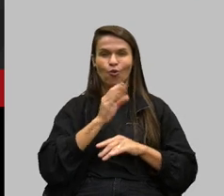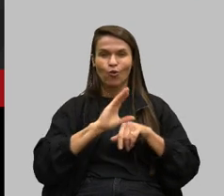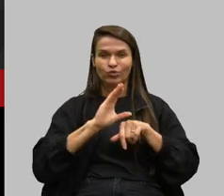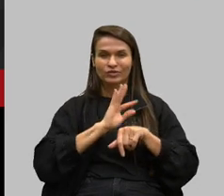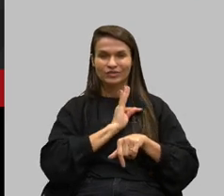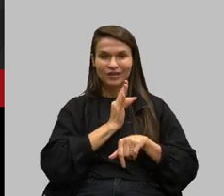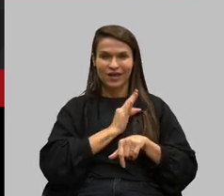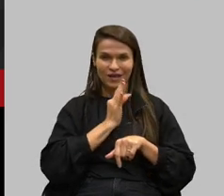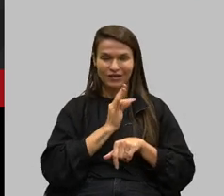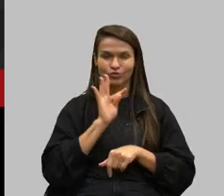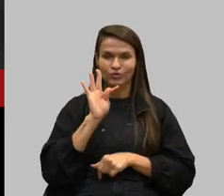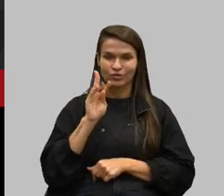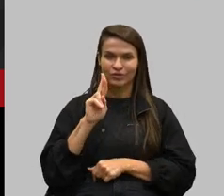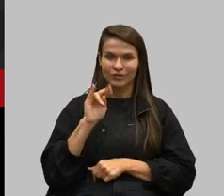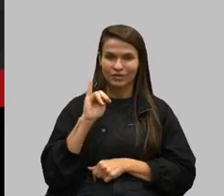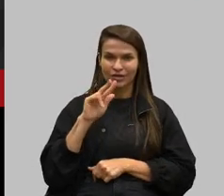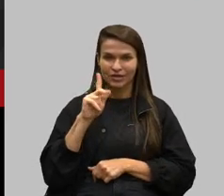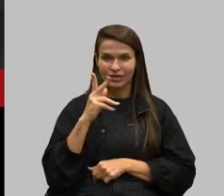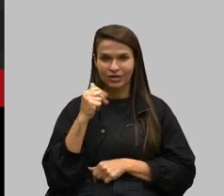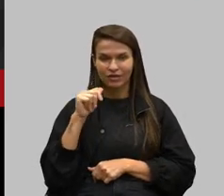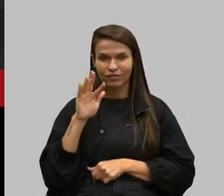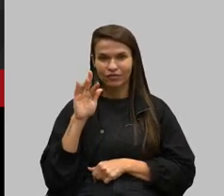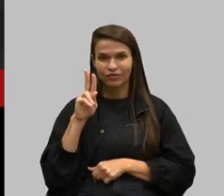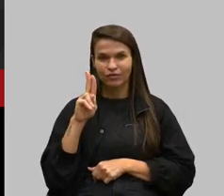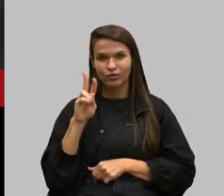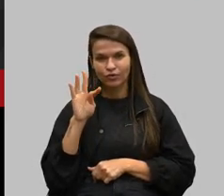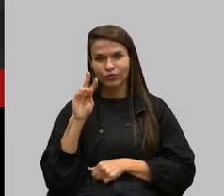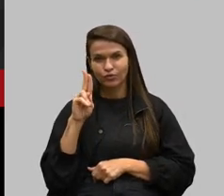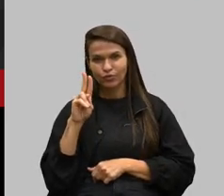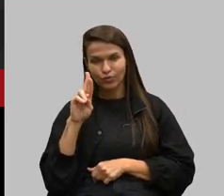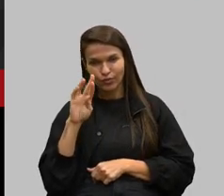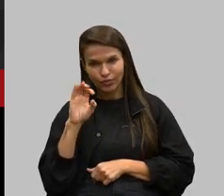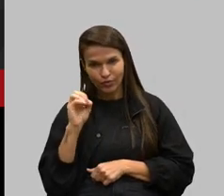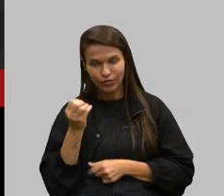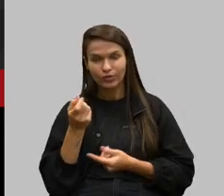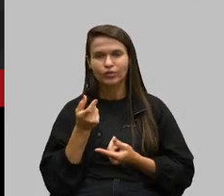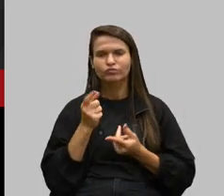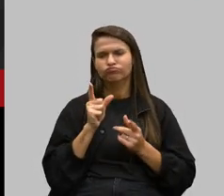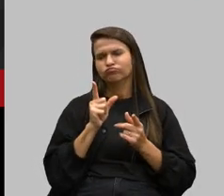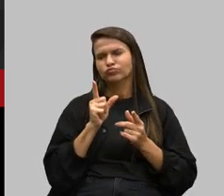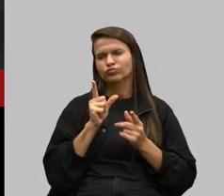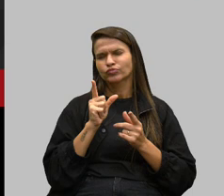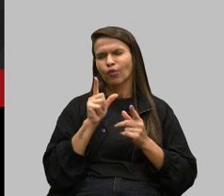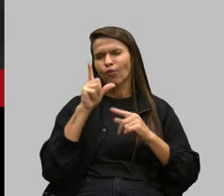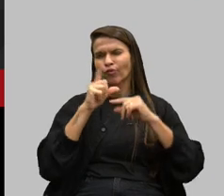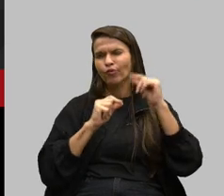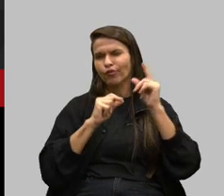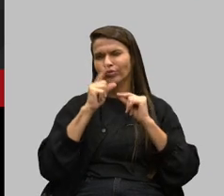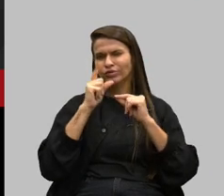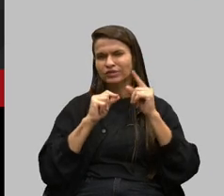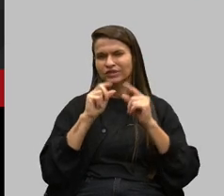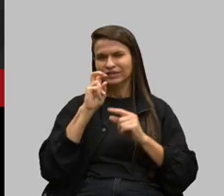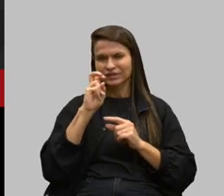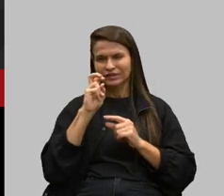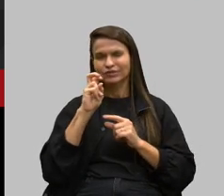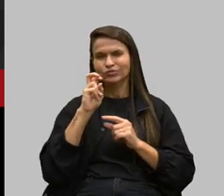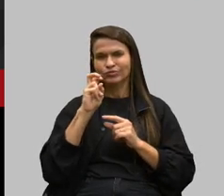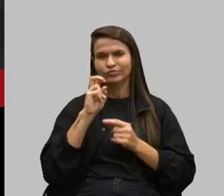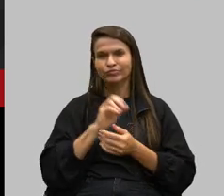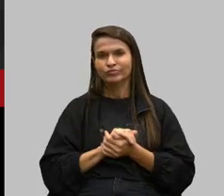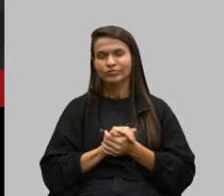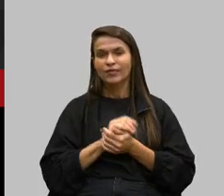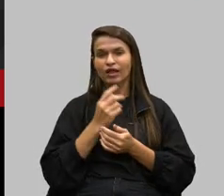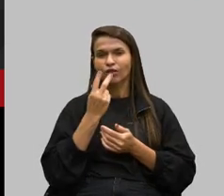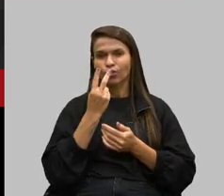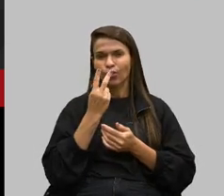futuro e no caso do cinco estrelas né a imprensa não deixa a gente mentir então coloquei ali só duas duas